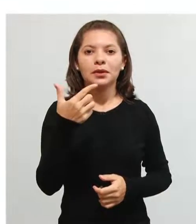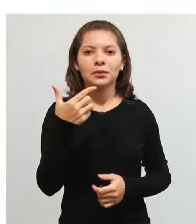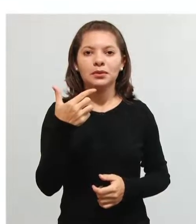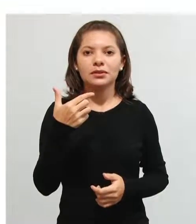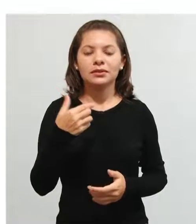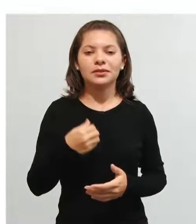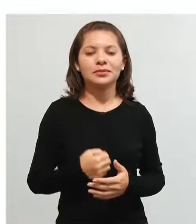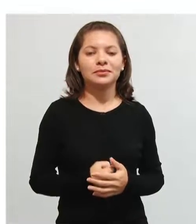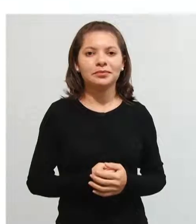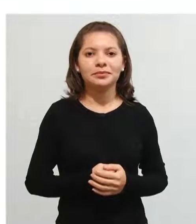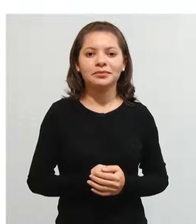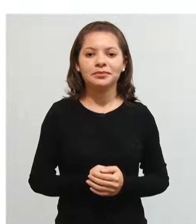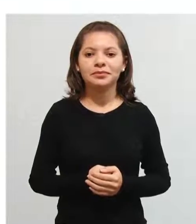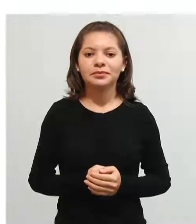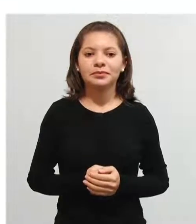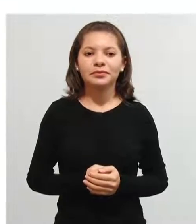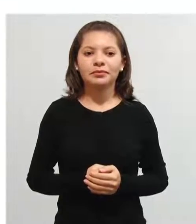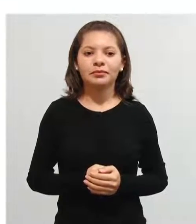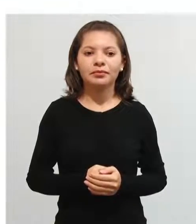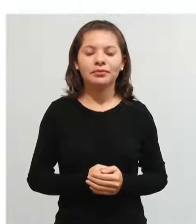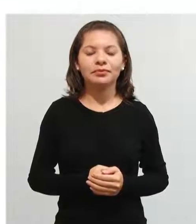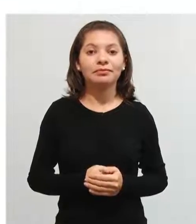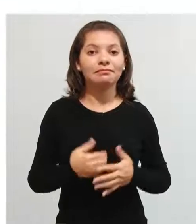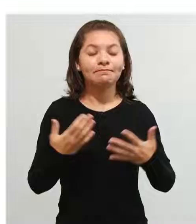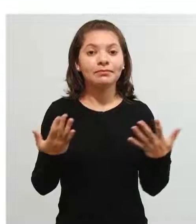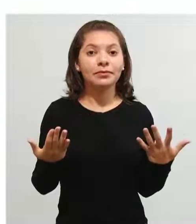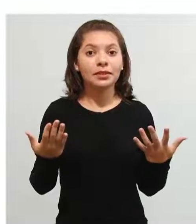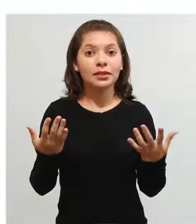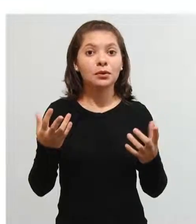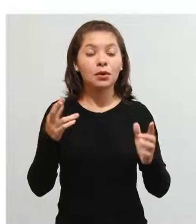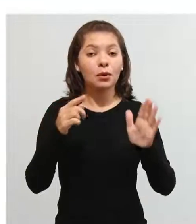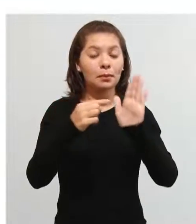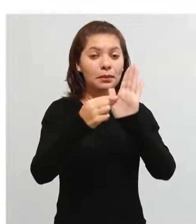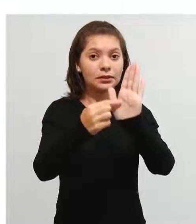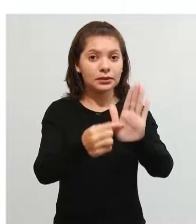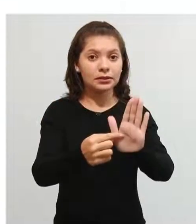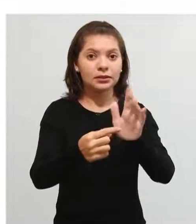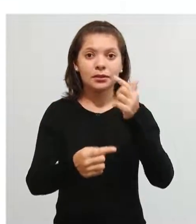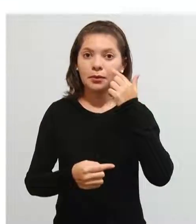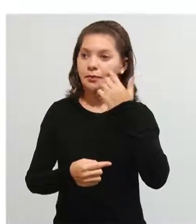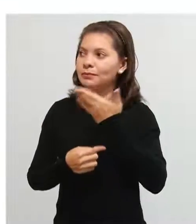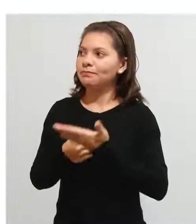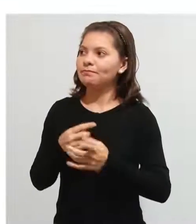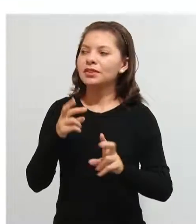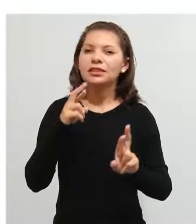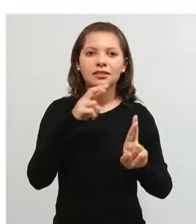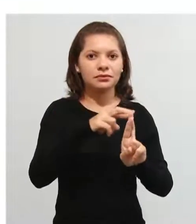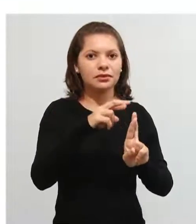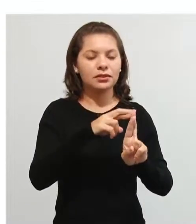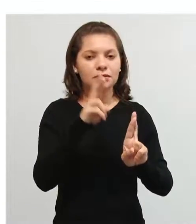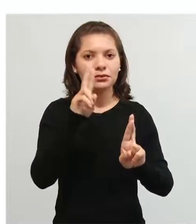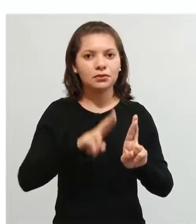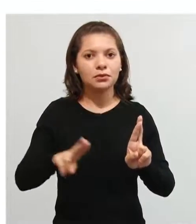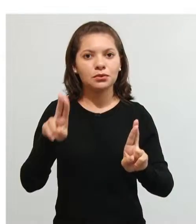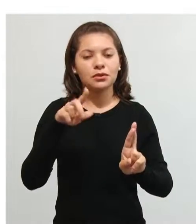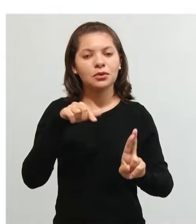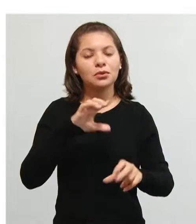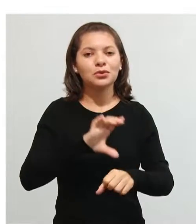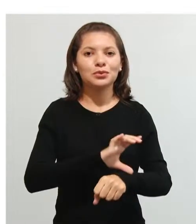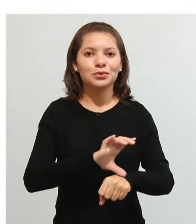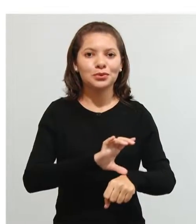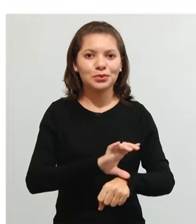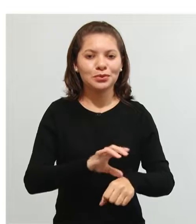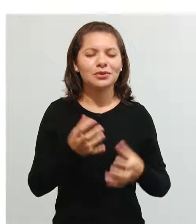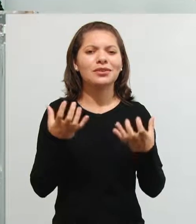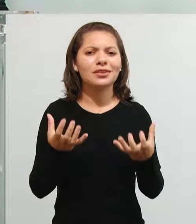Constituição Federal. Dito isso, eu estou te apresentando aqui as referências que foram utilizadas no nosso curso.